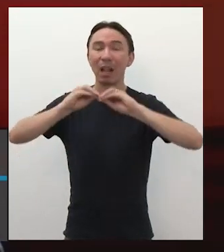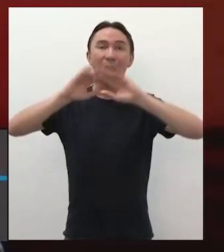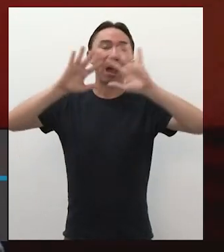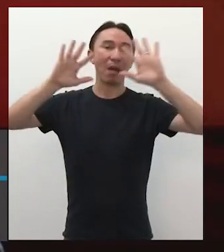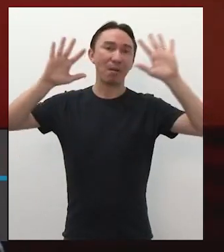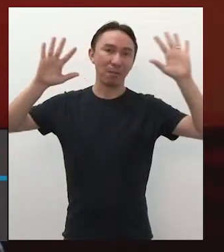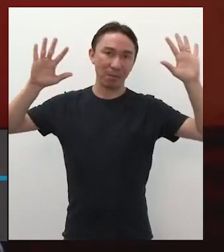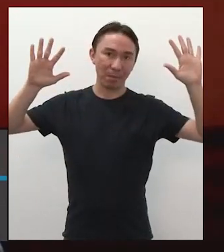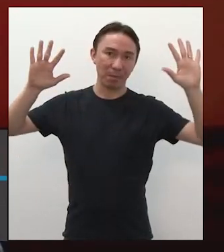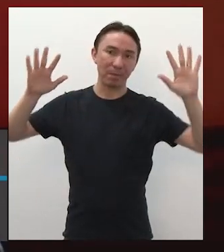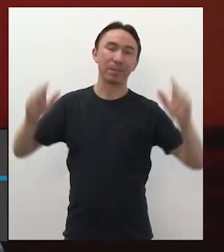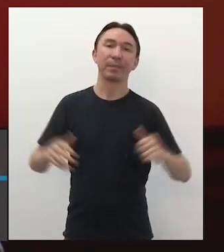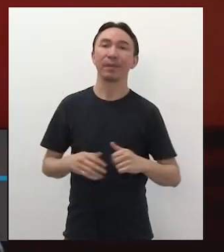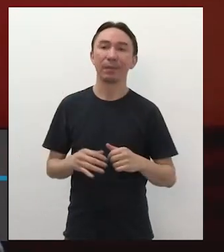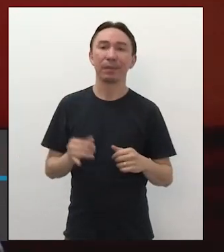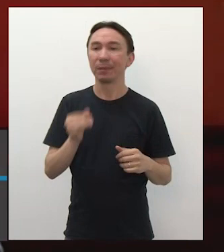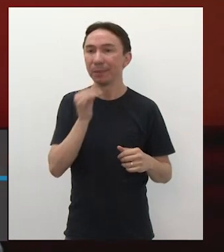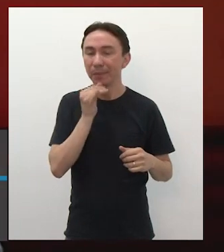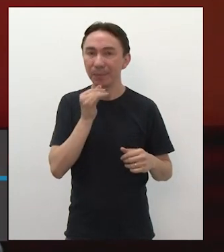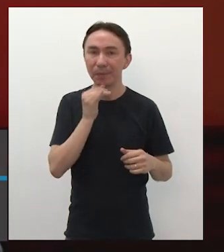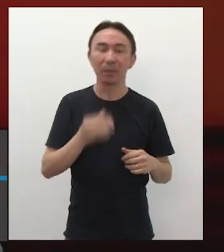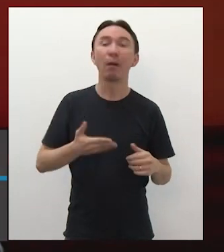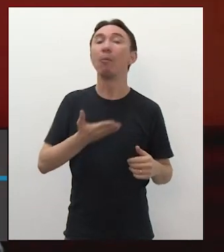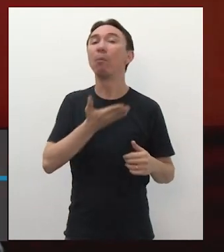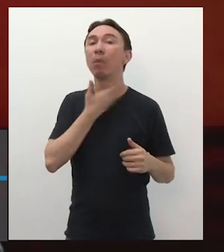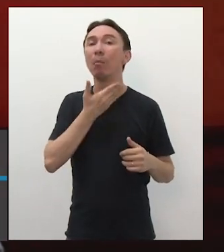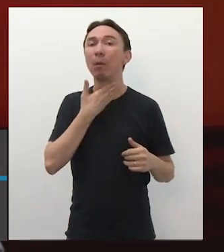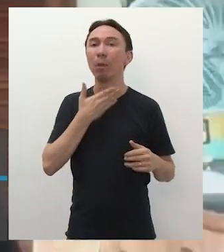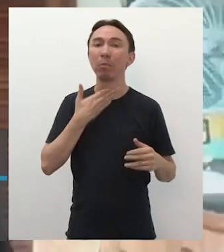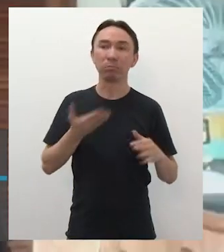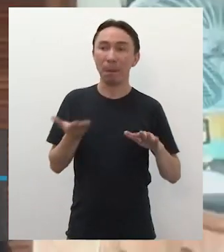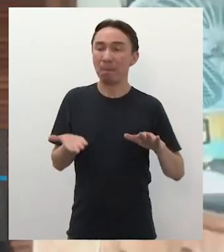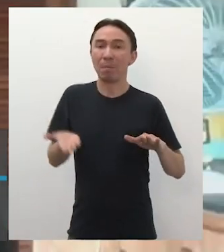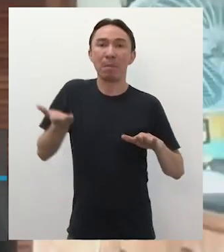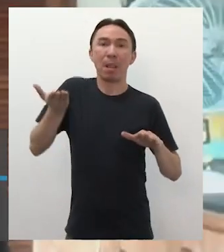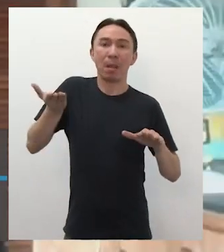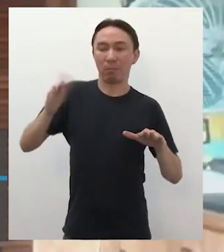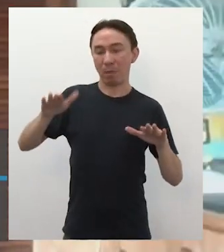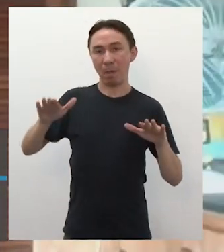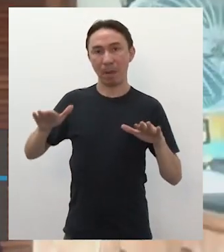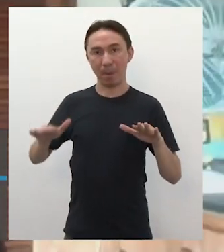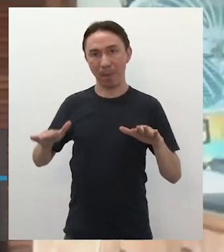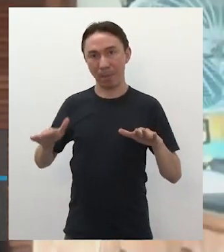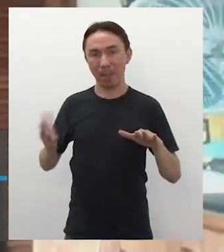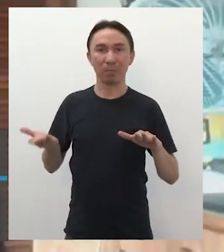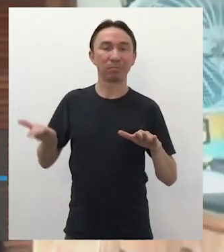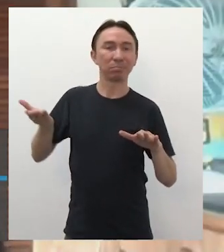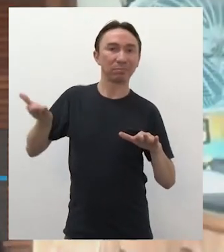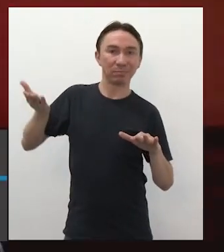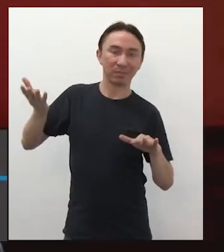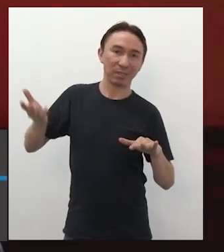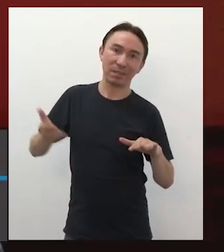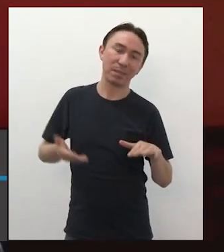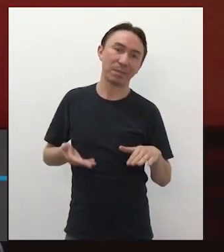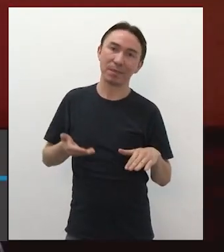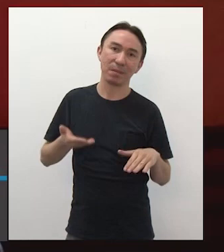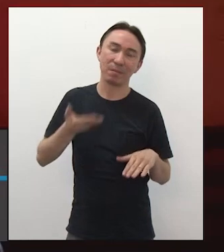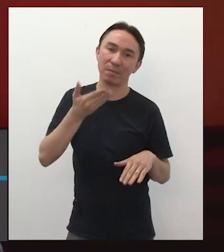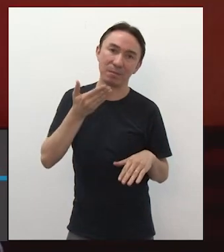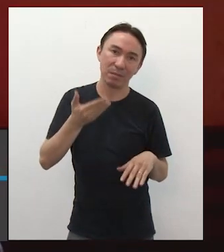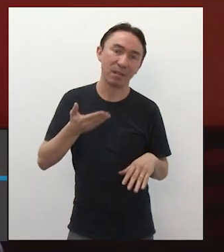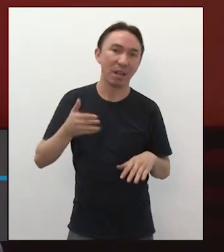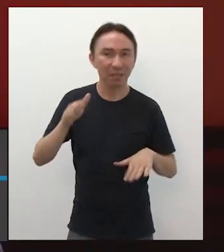entraria entonação de voz, a escolha das palavras, né? Perfeito, exatamente. E aí, é interessante isso, eu não